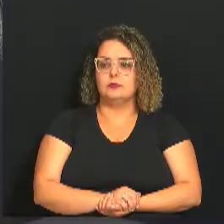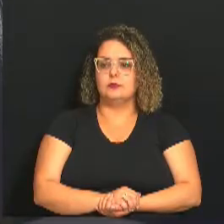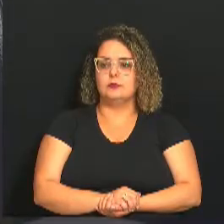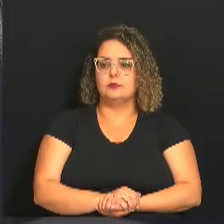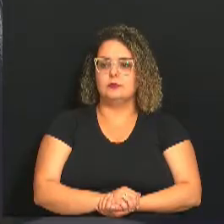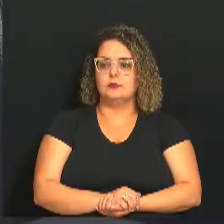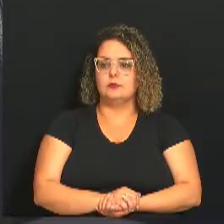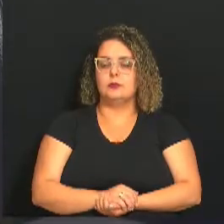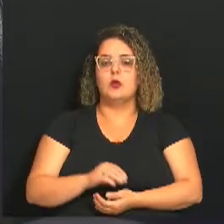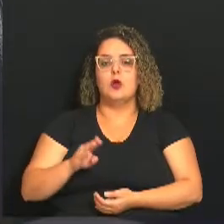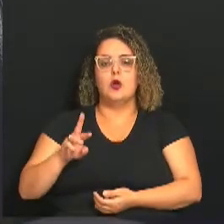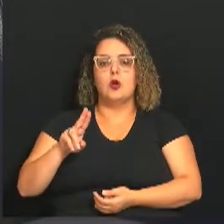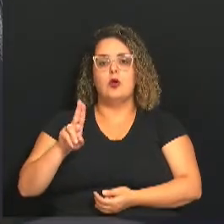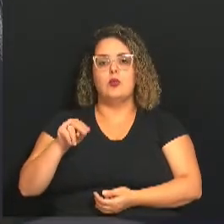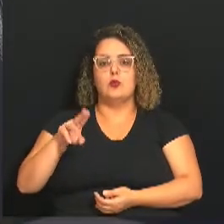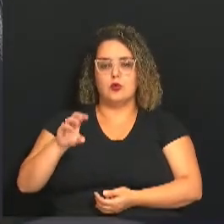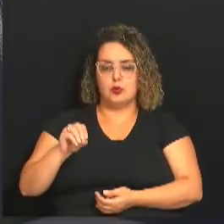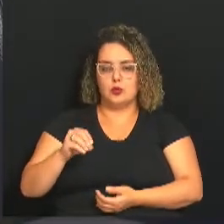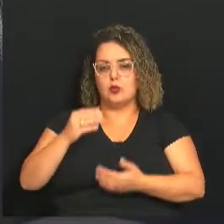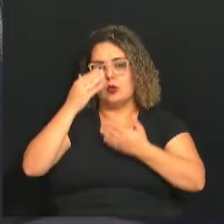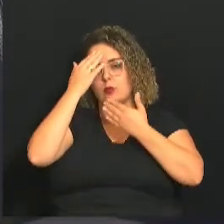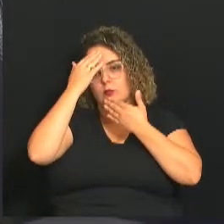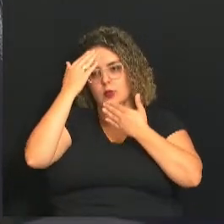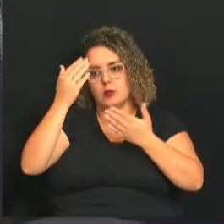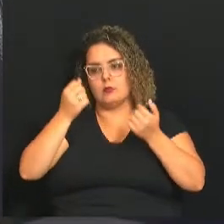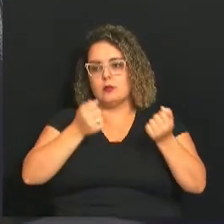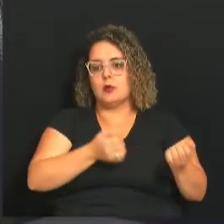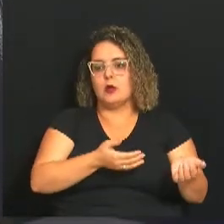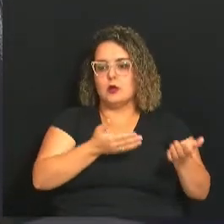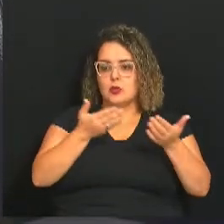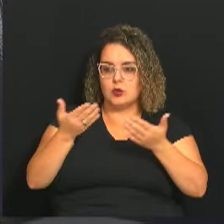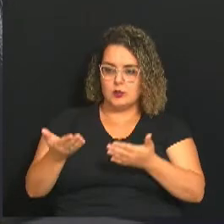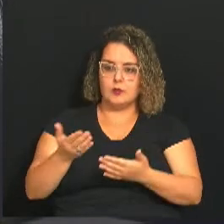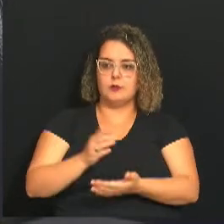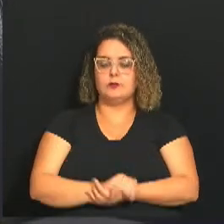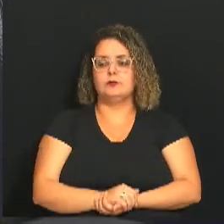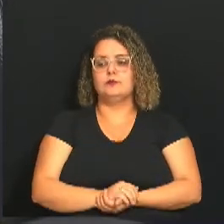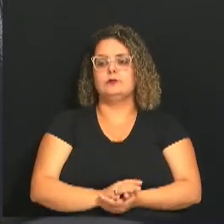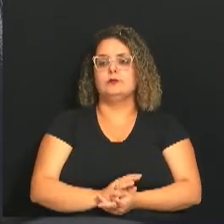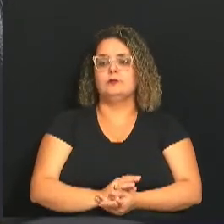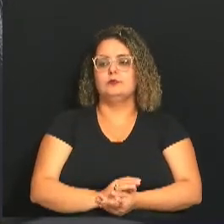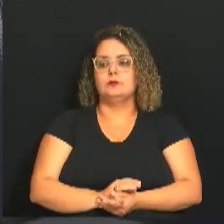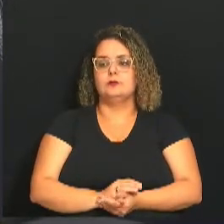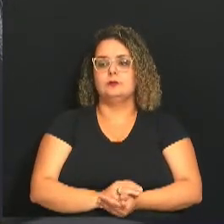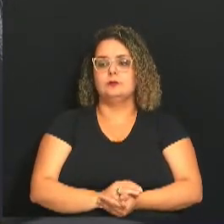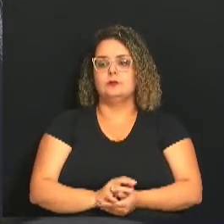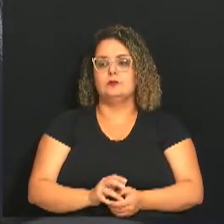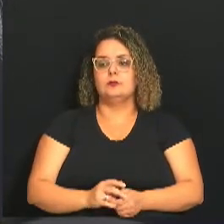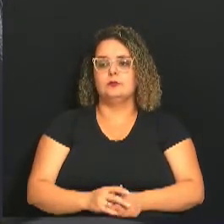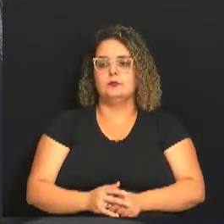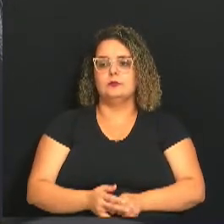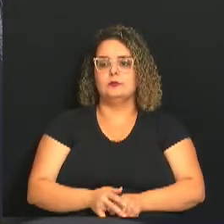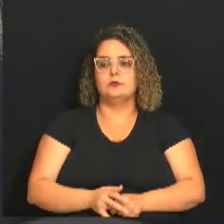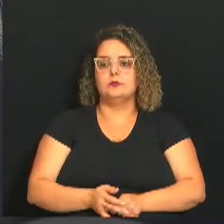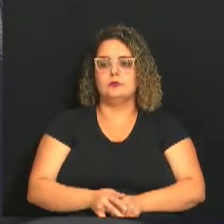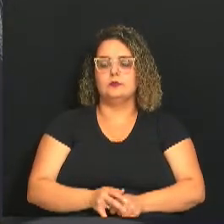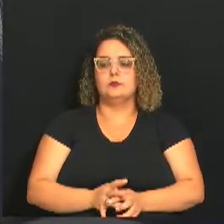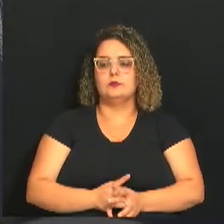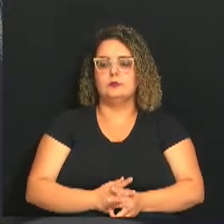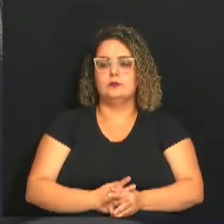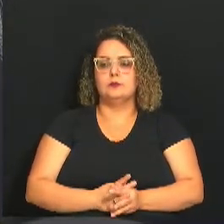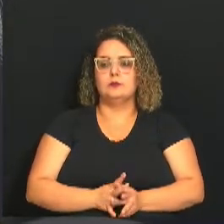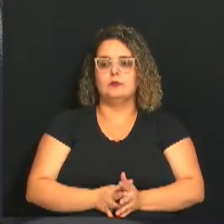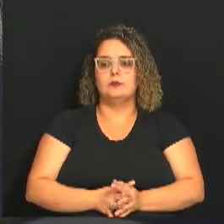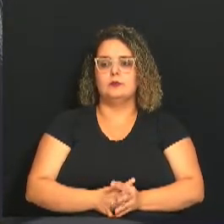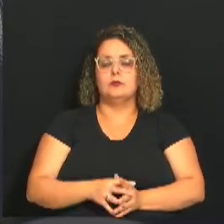Bruno, muito obrigado pela sua apresentação. Nós vamos passar, então, ao Marcelo